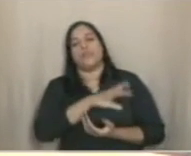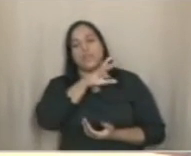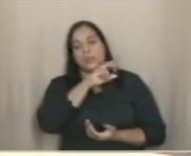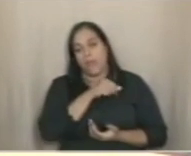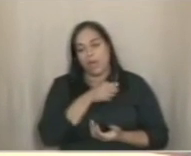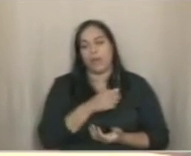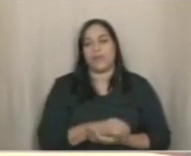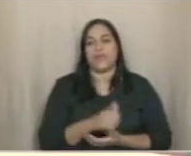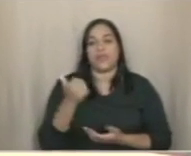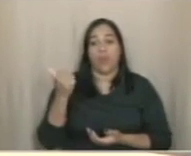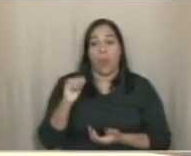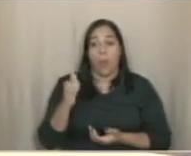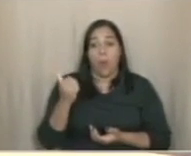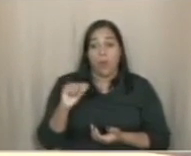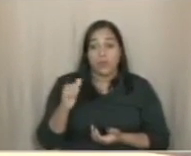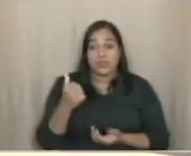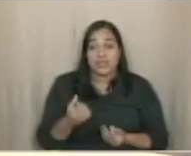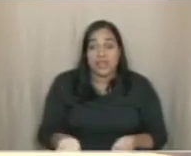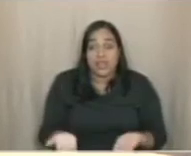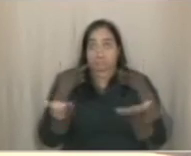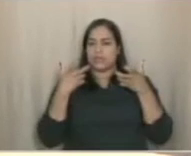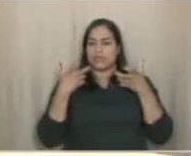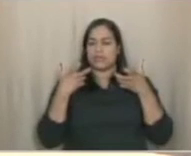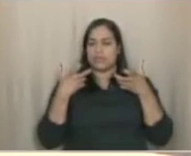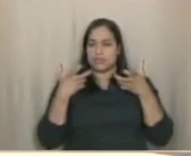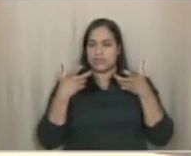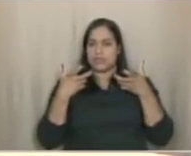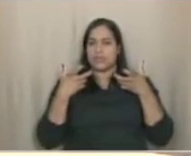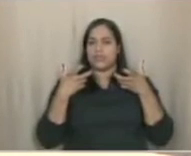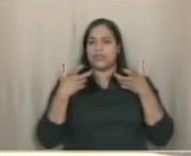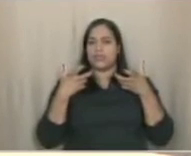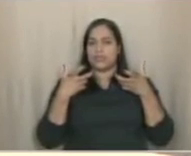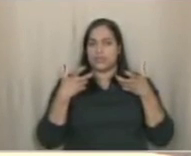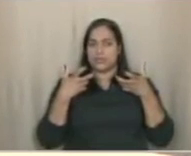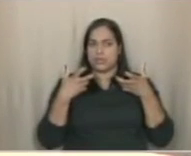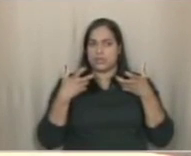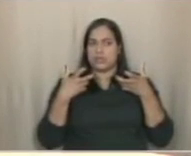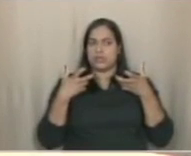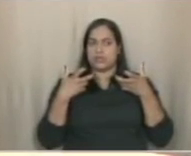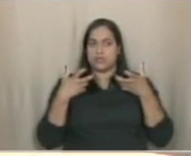toneladas de roupas e calçados. Não foi a primeira vez